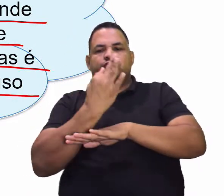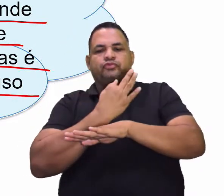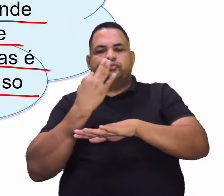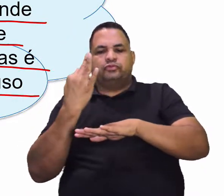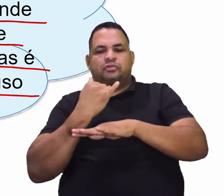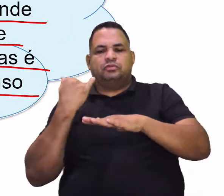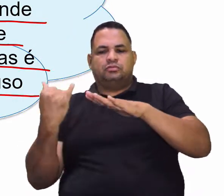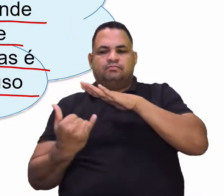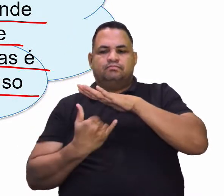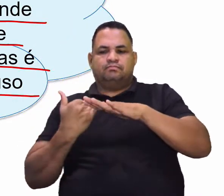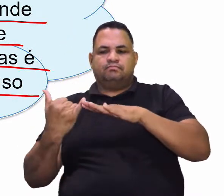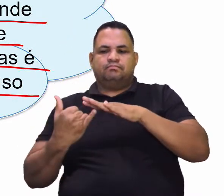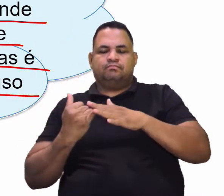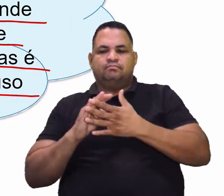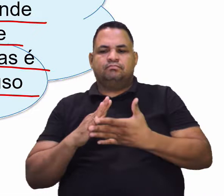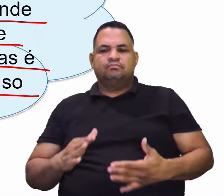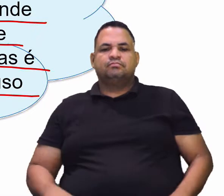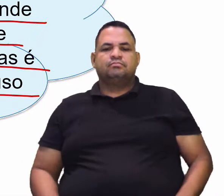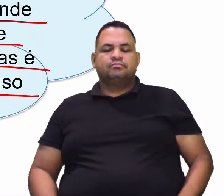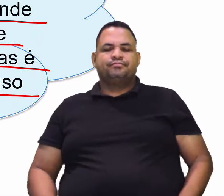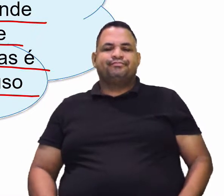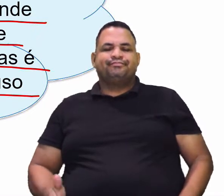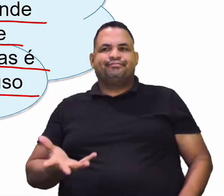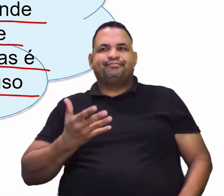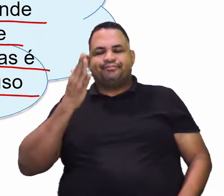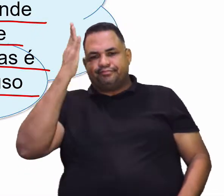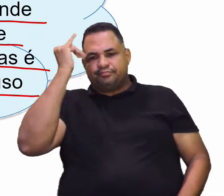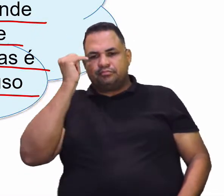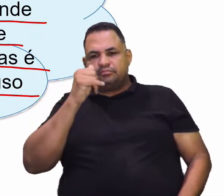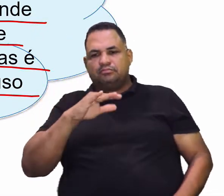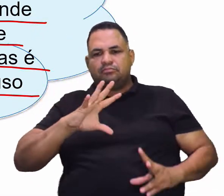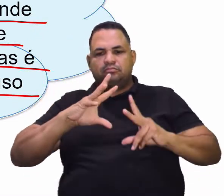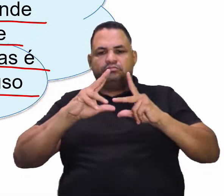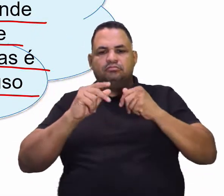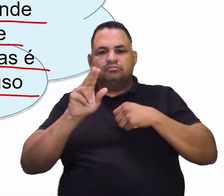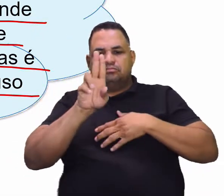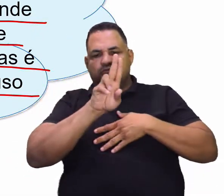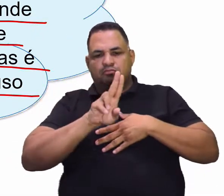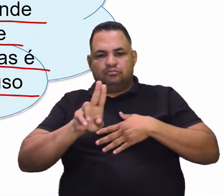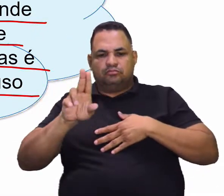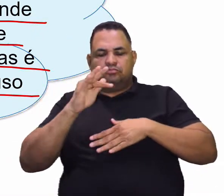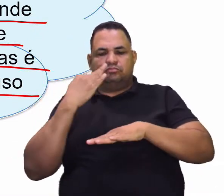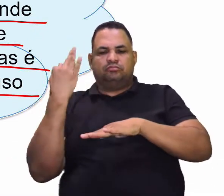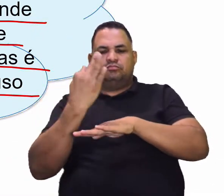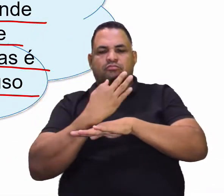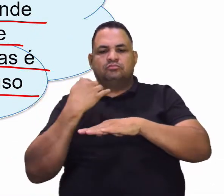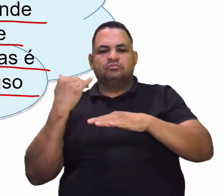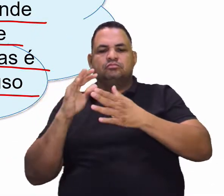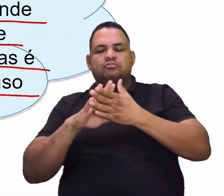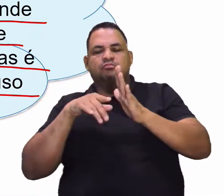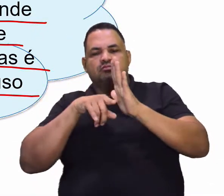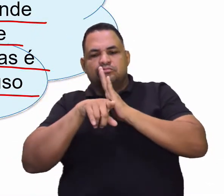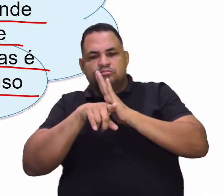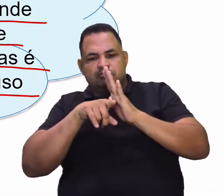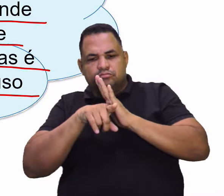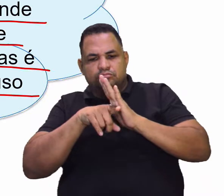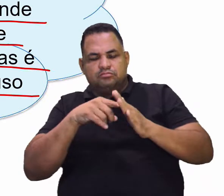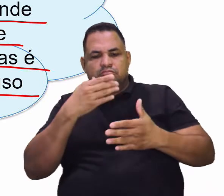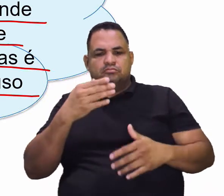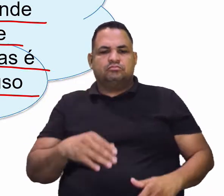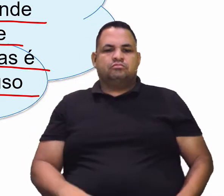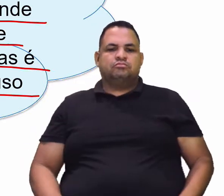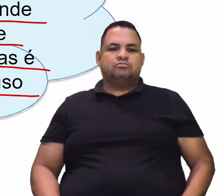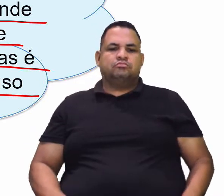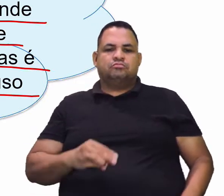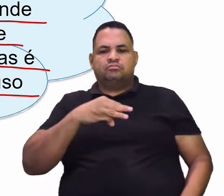e informal. Então, assim, quer saber todos os usos formais? Pesquise lá, vai lá na World